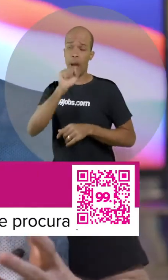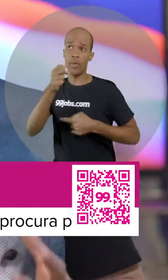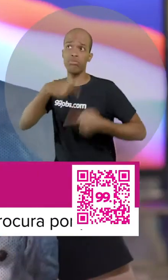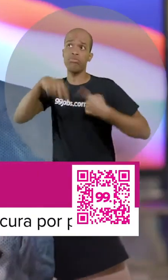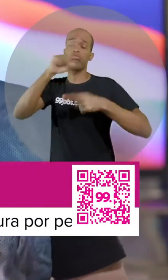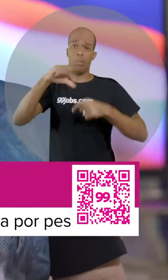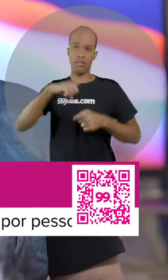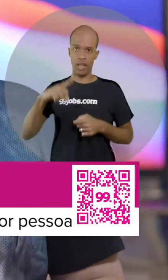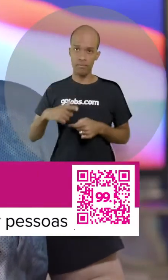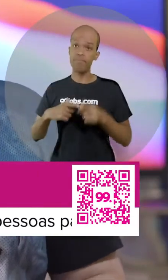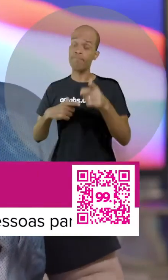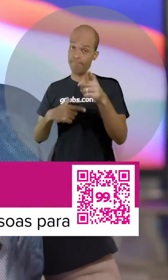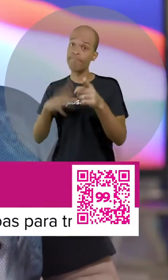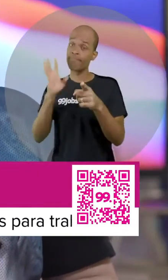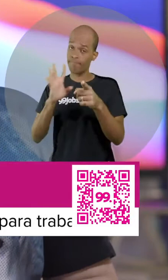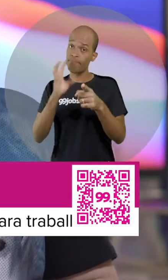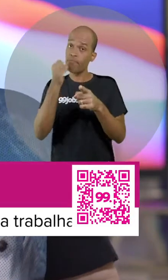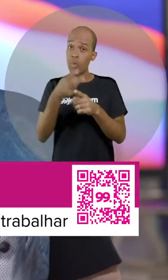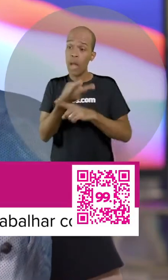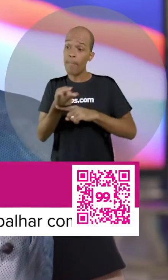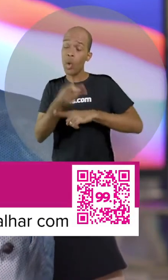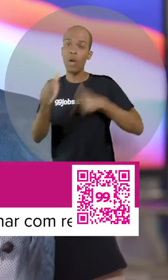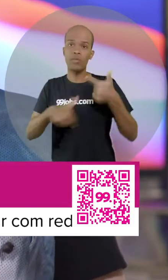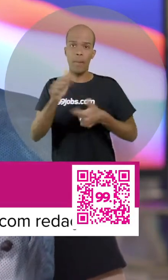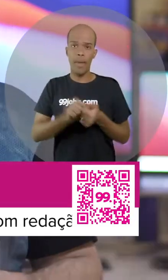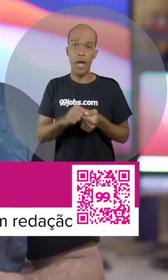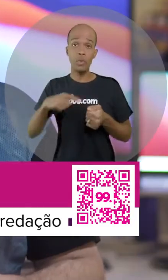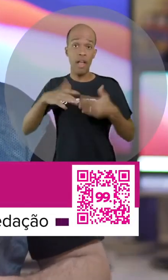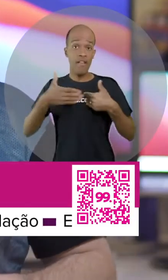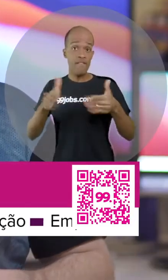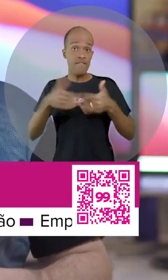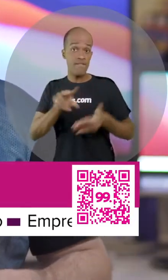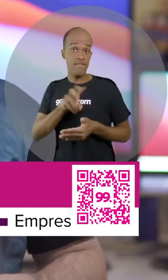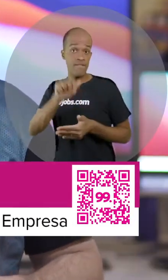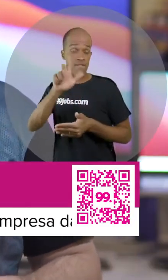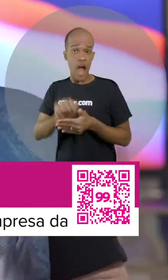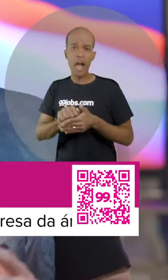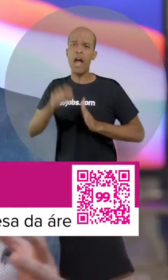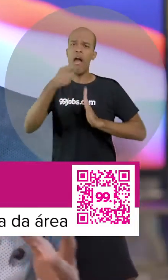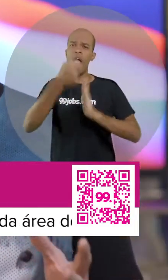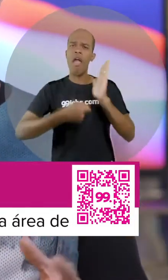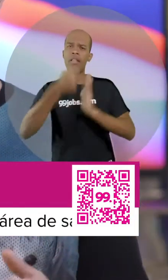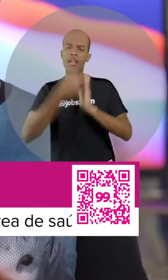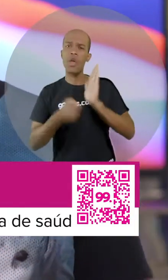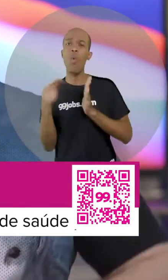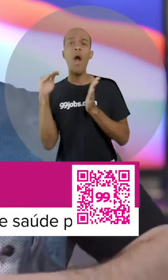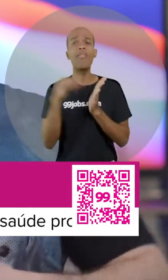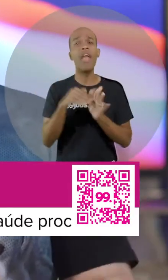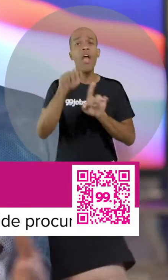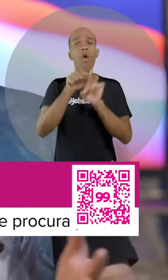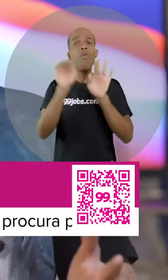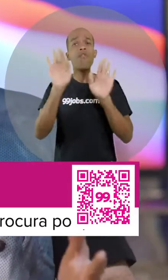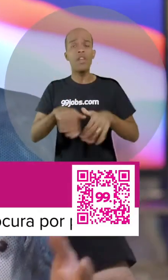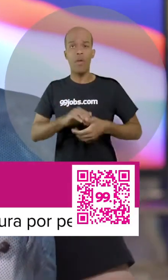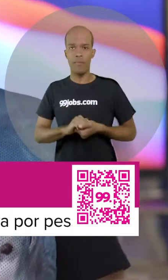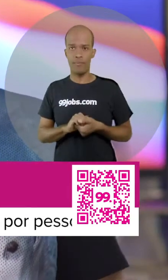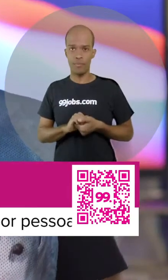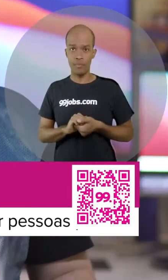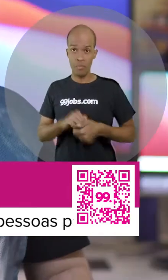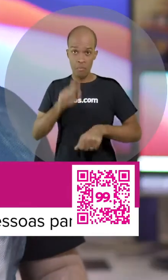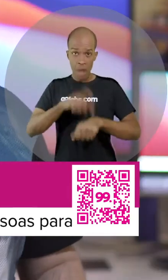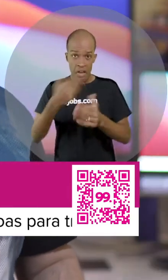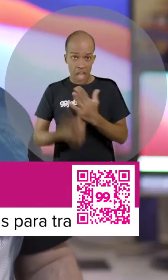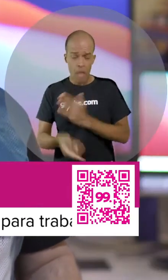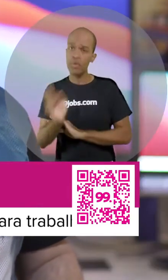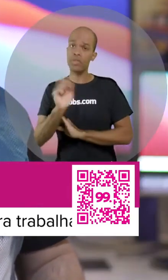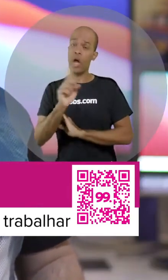E isso sempre é um bom sinal para você que está procurando emprego. Ela está com vagas abertas nas áreas de redação até o fim deste mês.